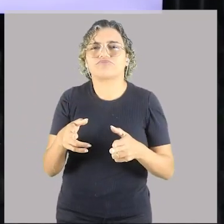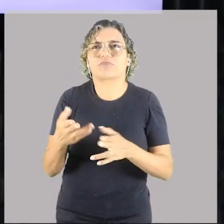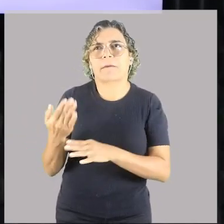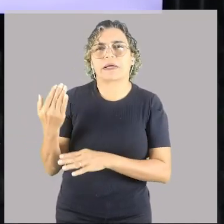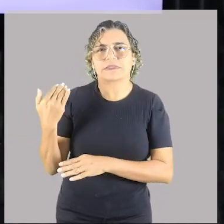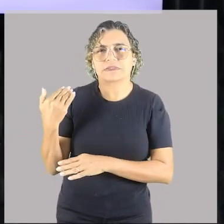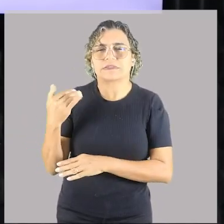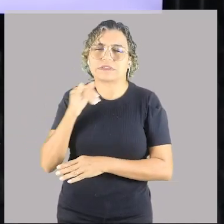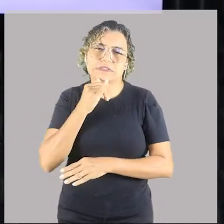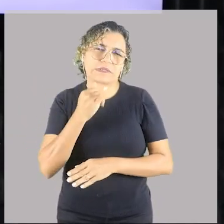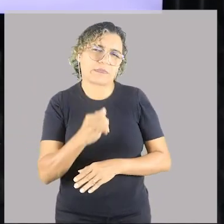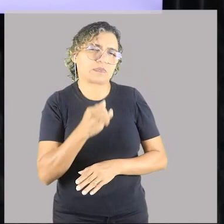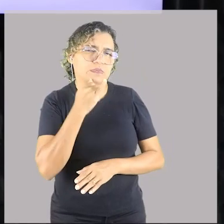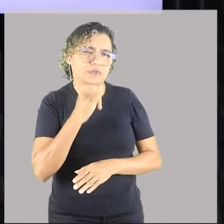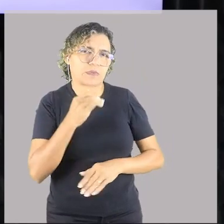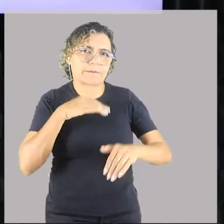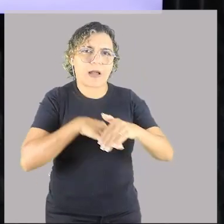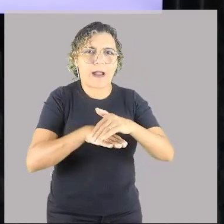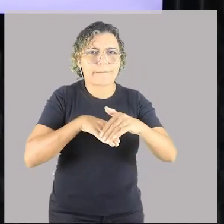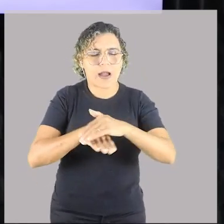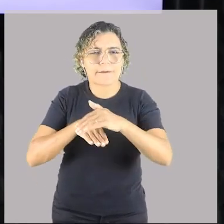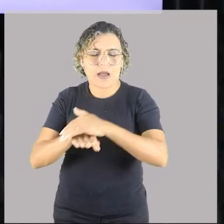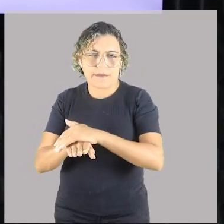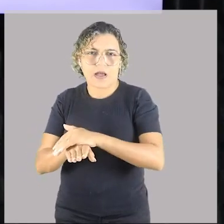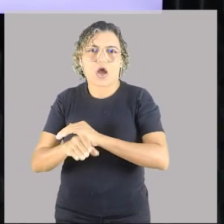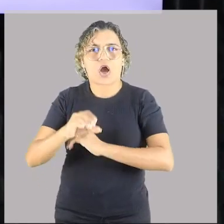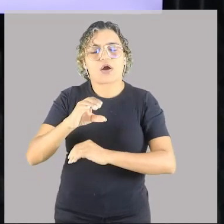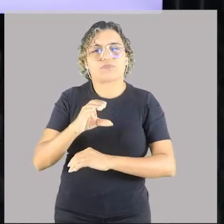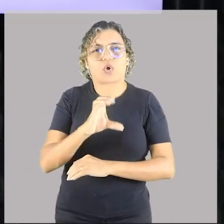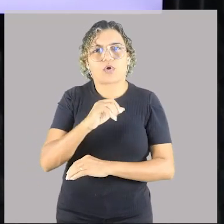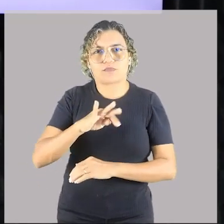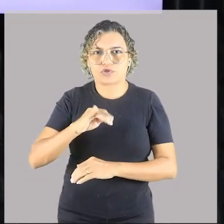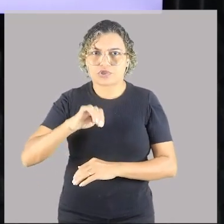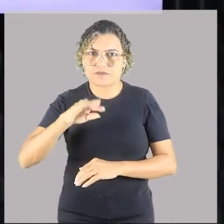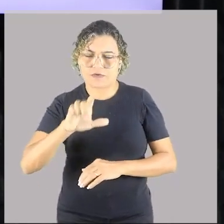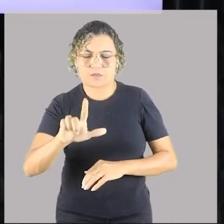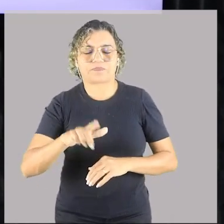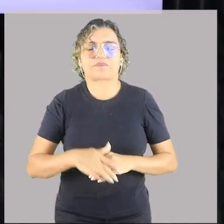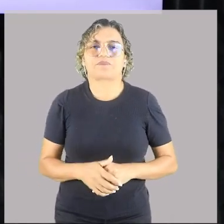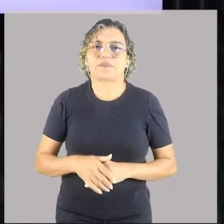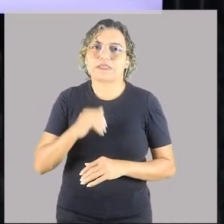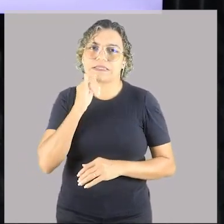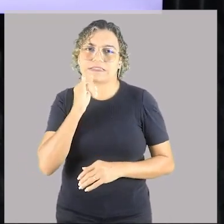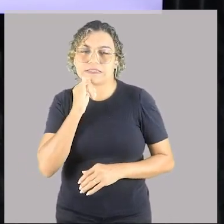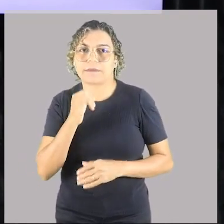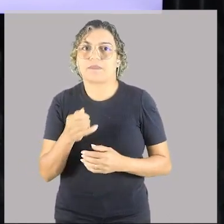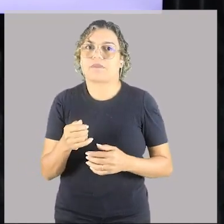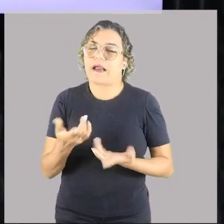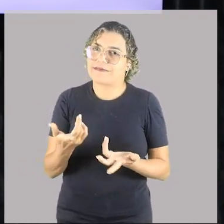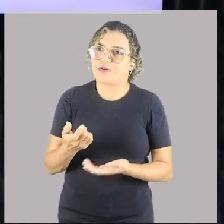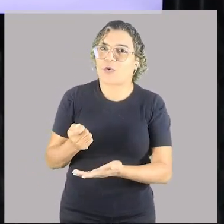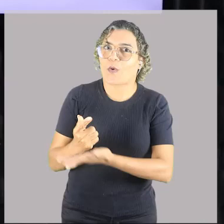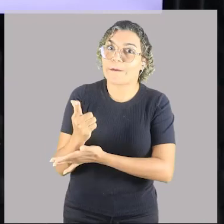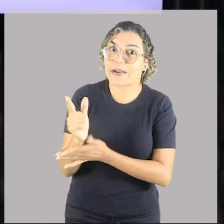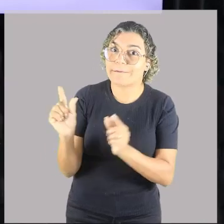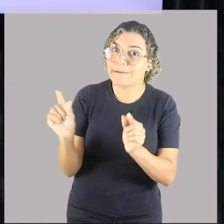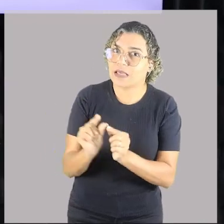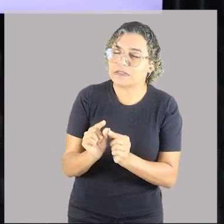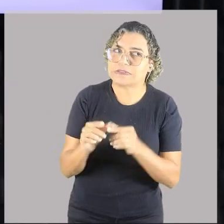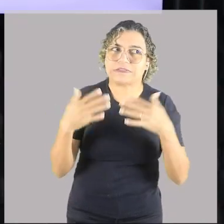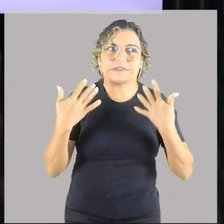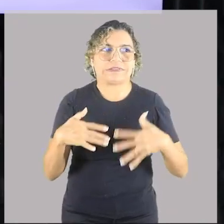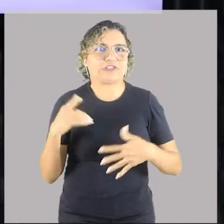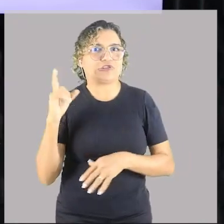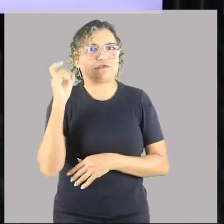em grande parte da energia armazenada nesses combustíveis. Consumir menos, aí pega.